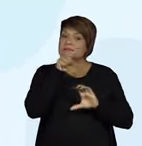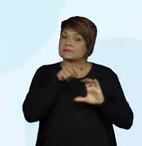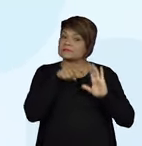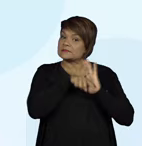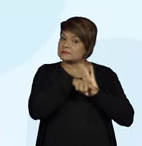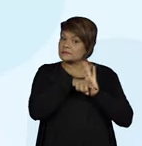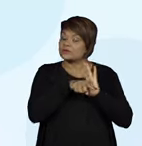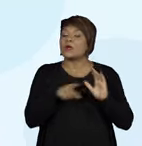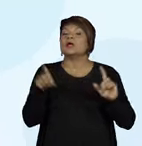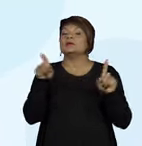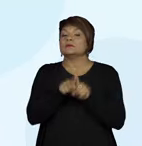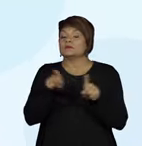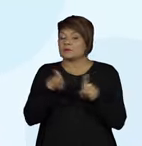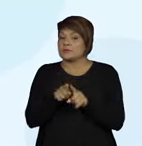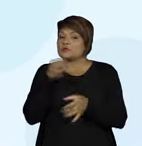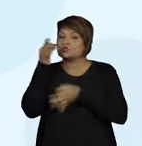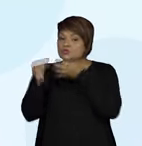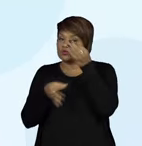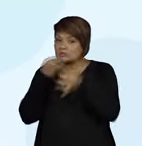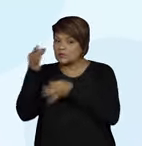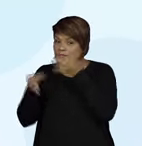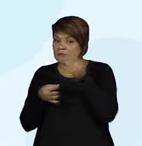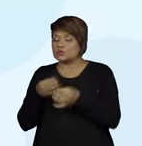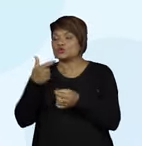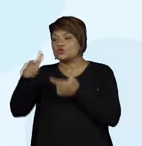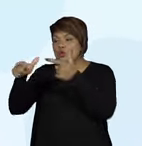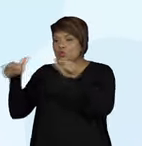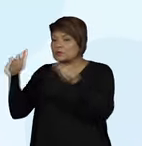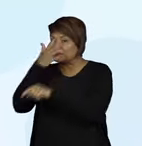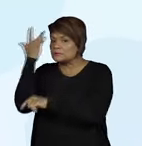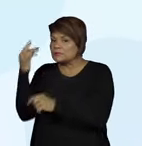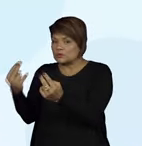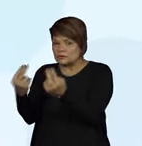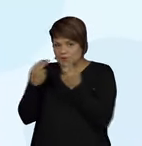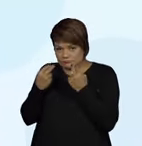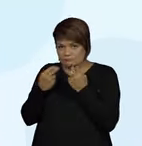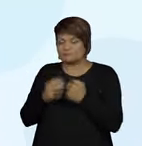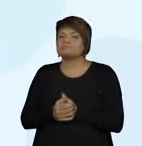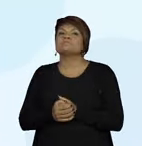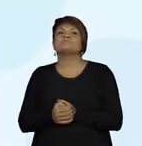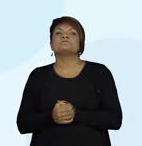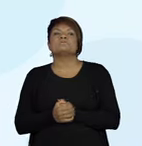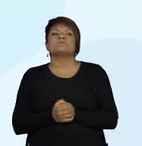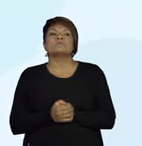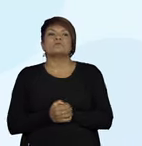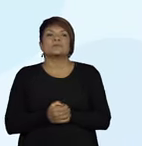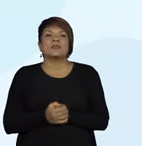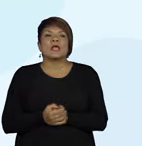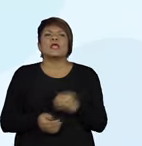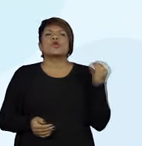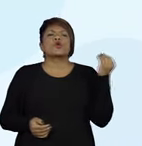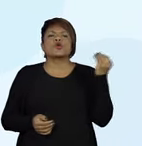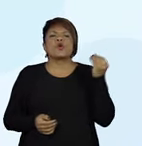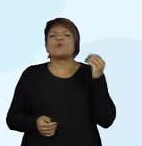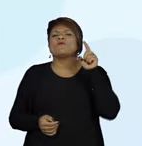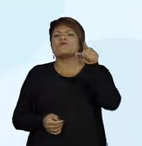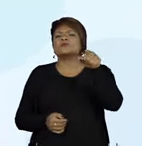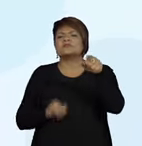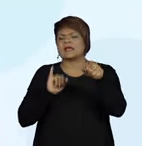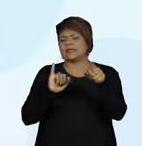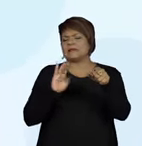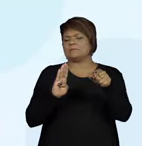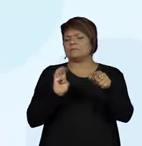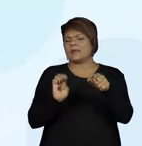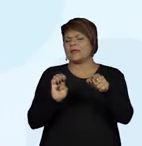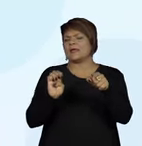científicos e sugestões de quem assiste ao Manual do Mundo. E como você e Iberê se conheceram?